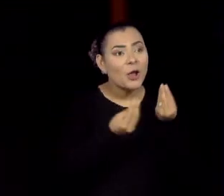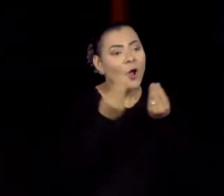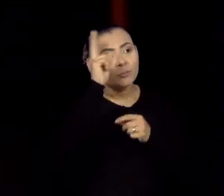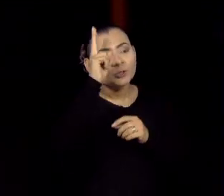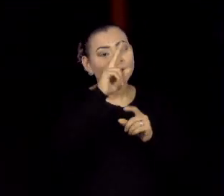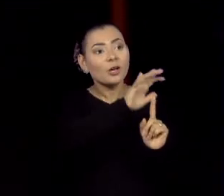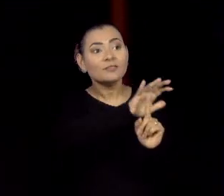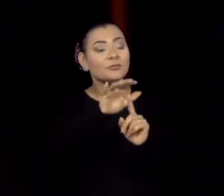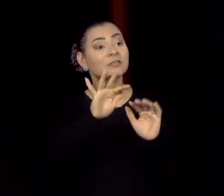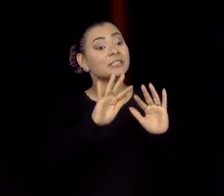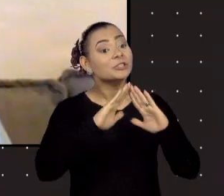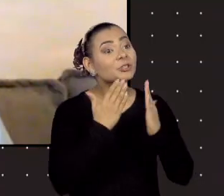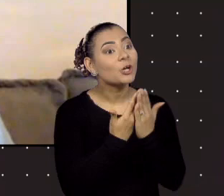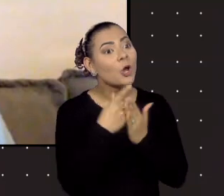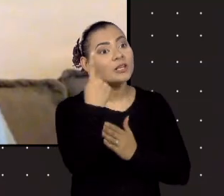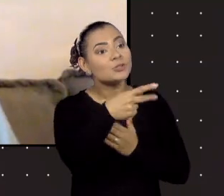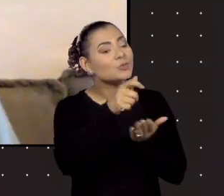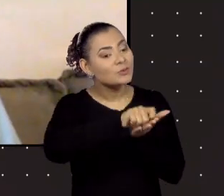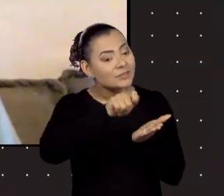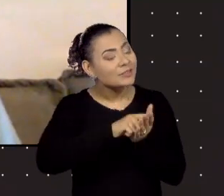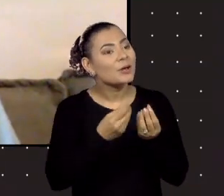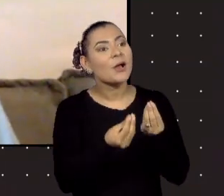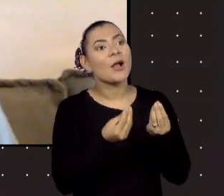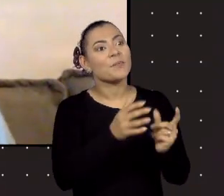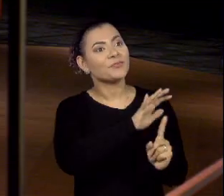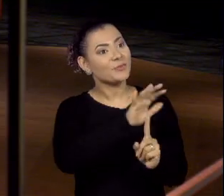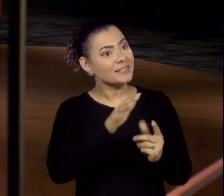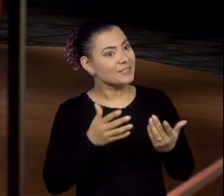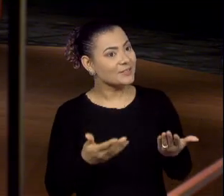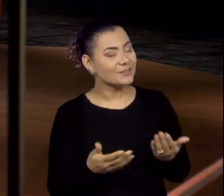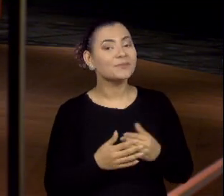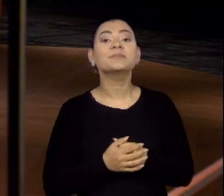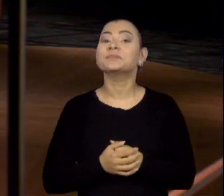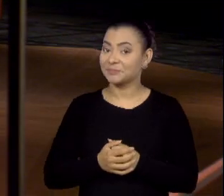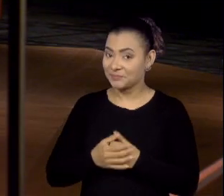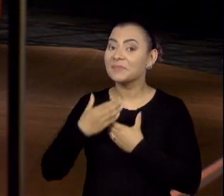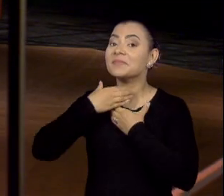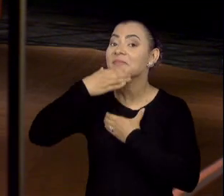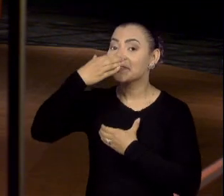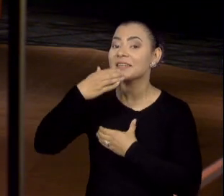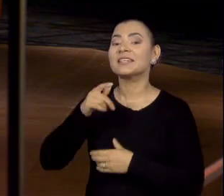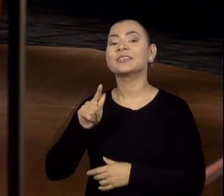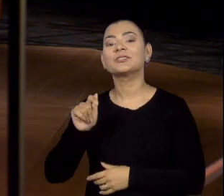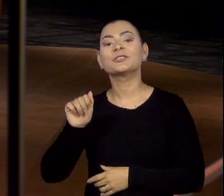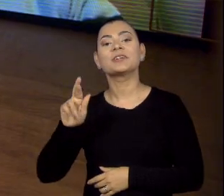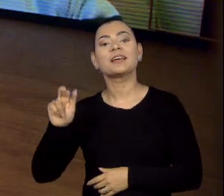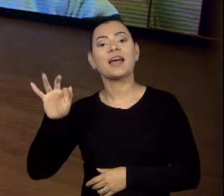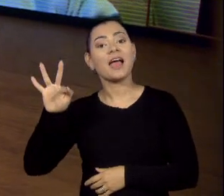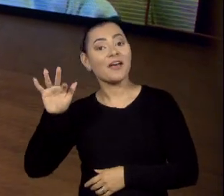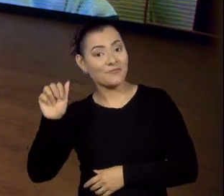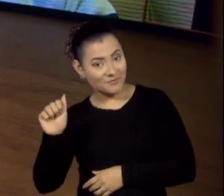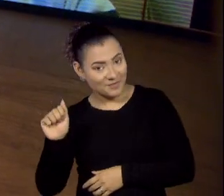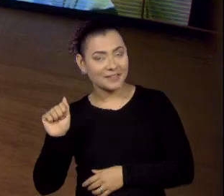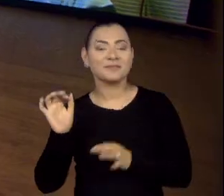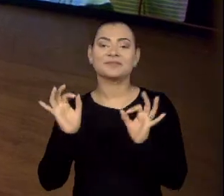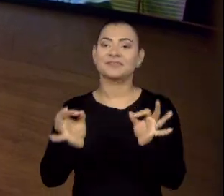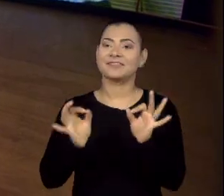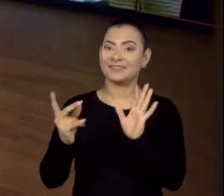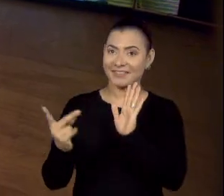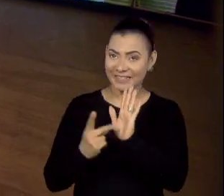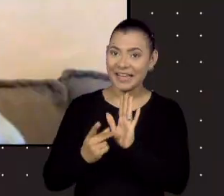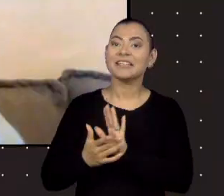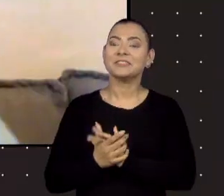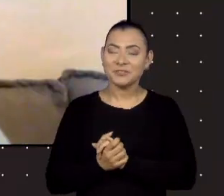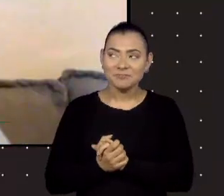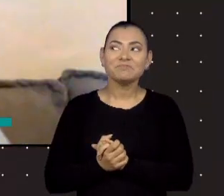teve na sua sala de aula. A girafa. A girafa é que deu o destino de tudo. A